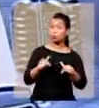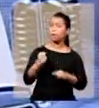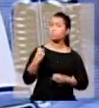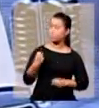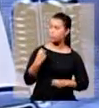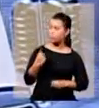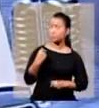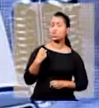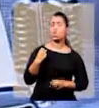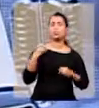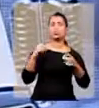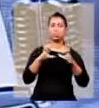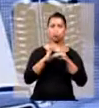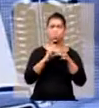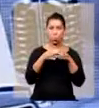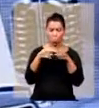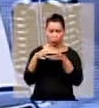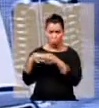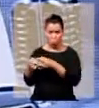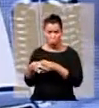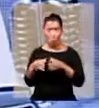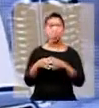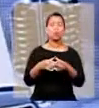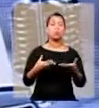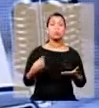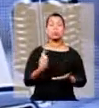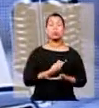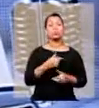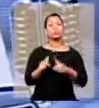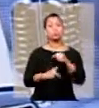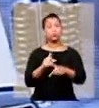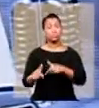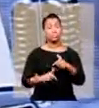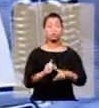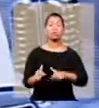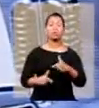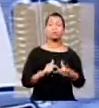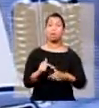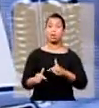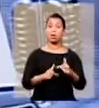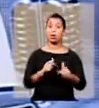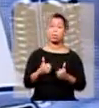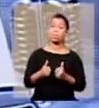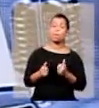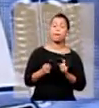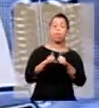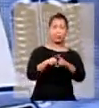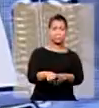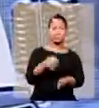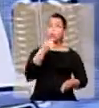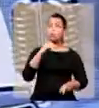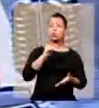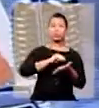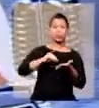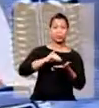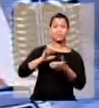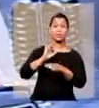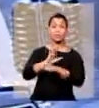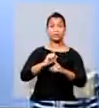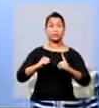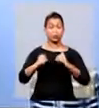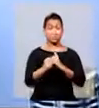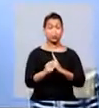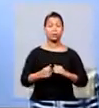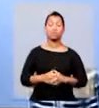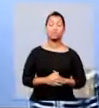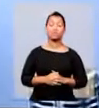trabalho, uma parceria muito grande com a Secretaria da Assistência, principalmente em relação aos CRAS, dessas